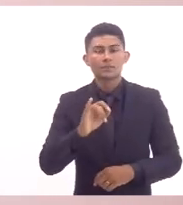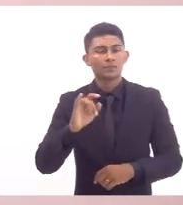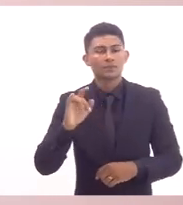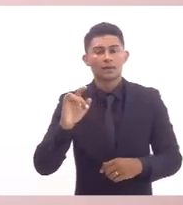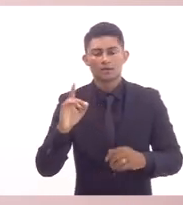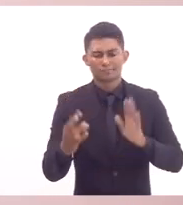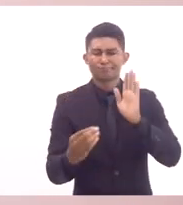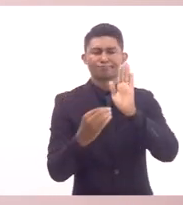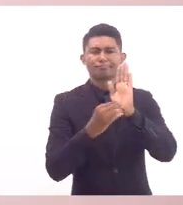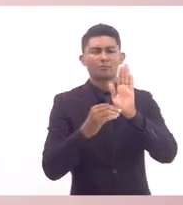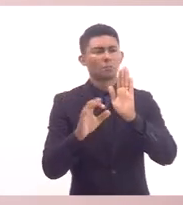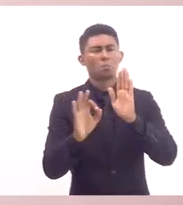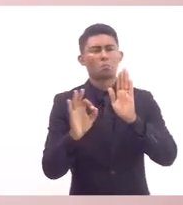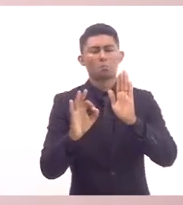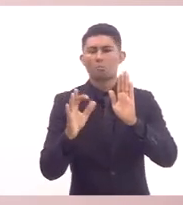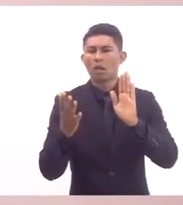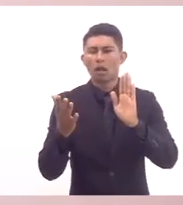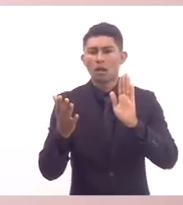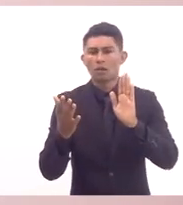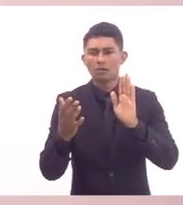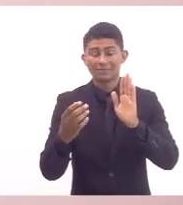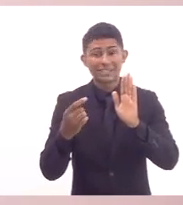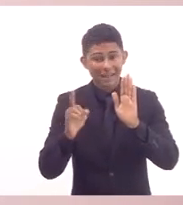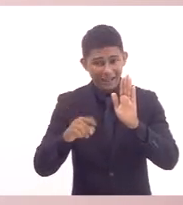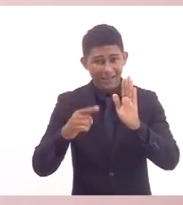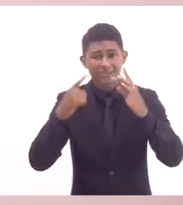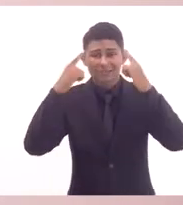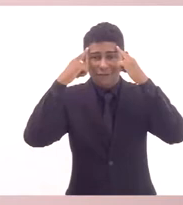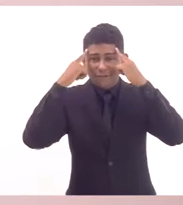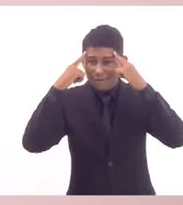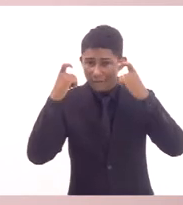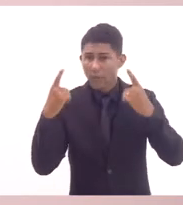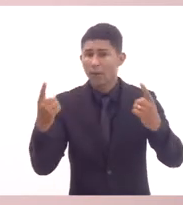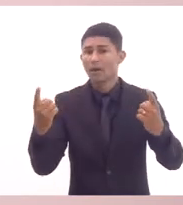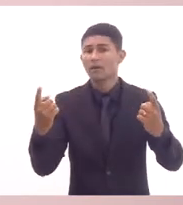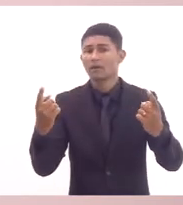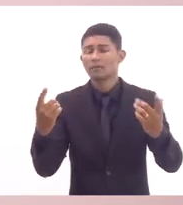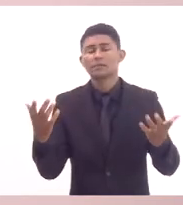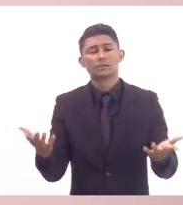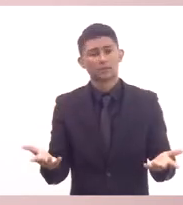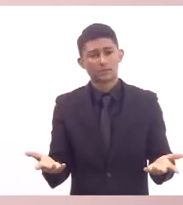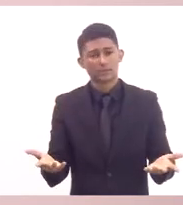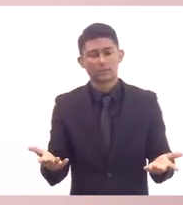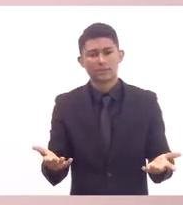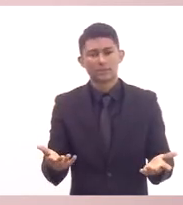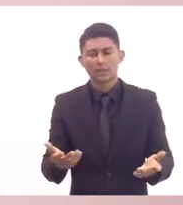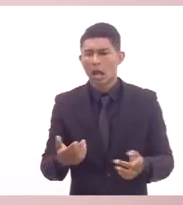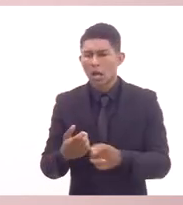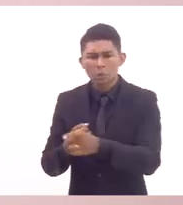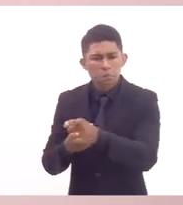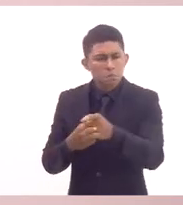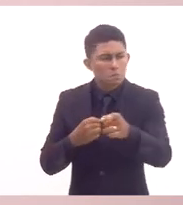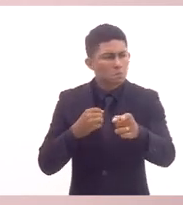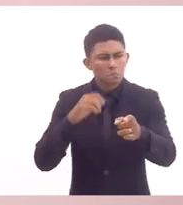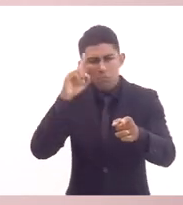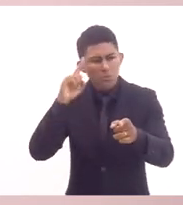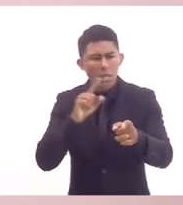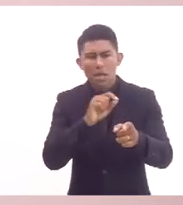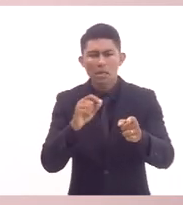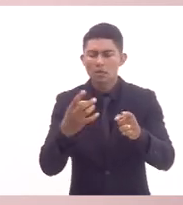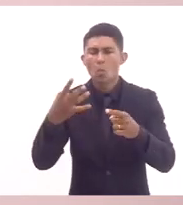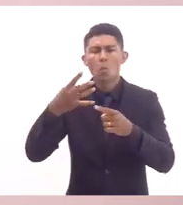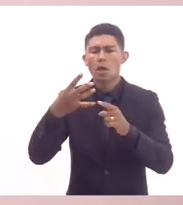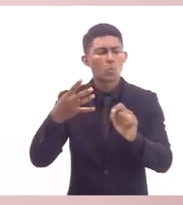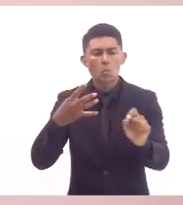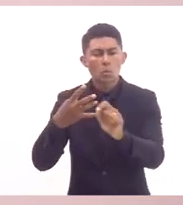falamos sobre um procedimento violento Como poderíamos reconhecê-lo e eu